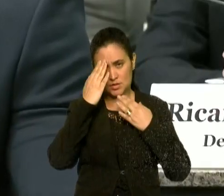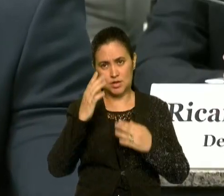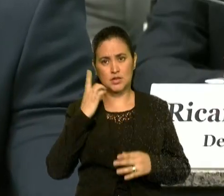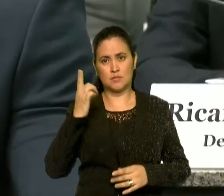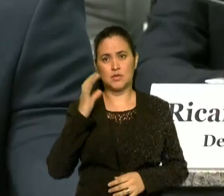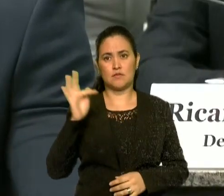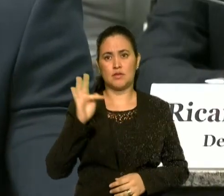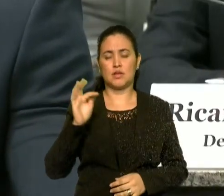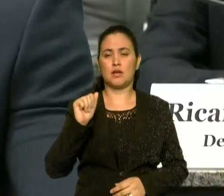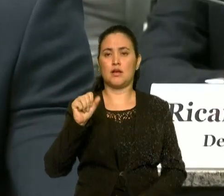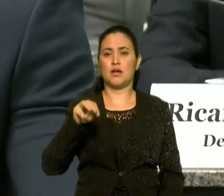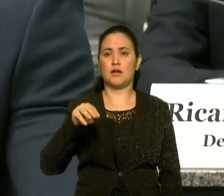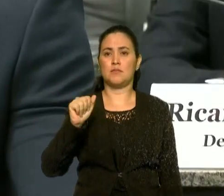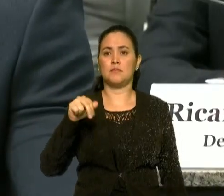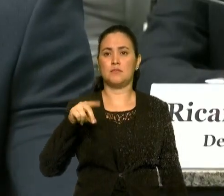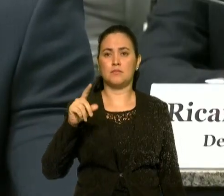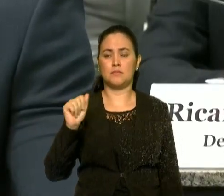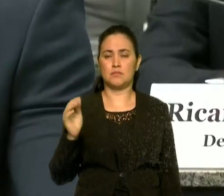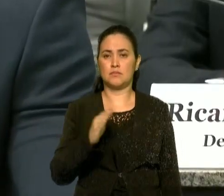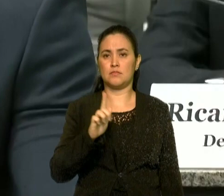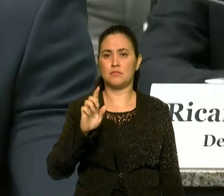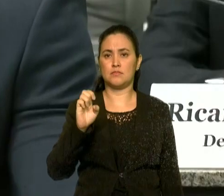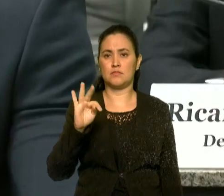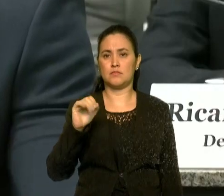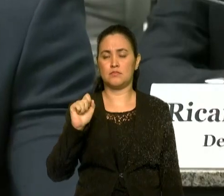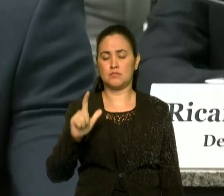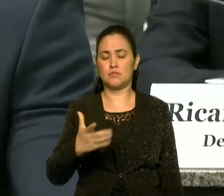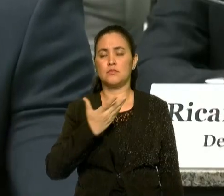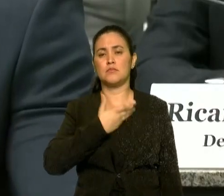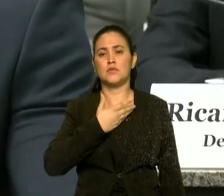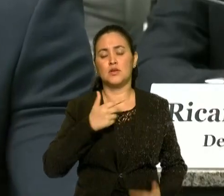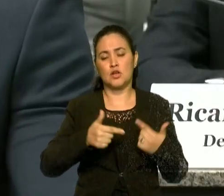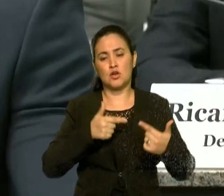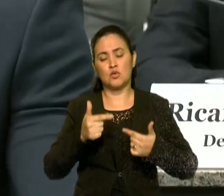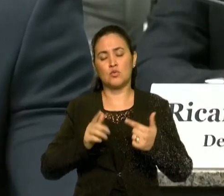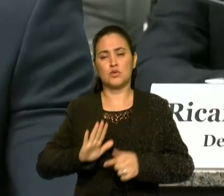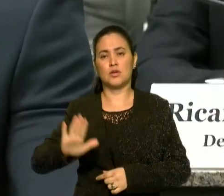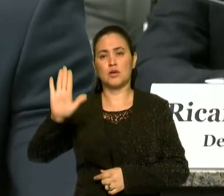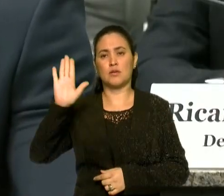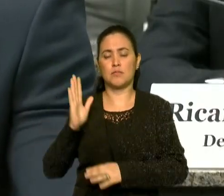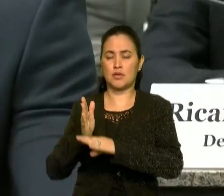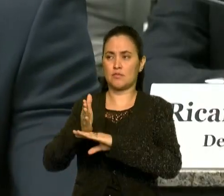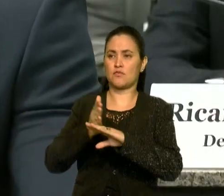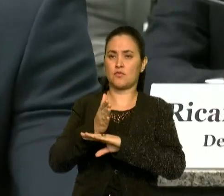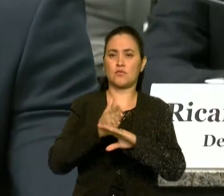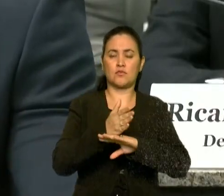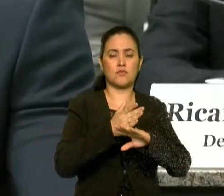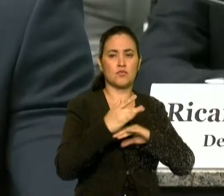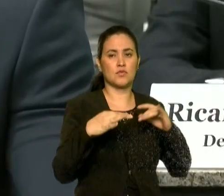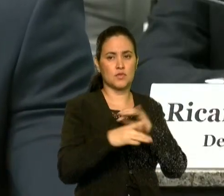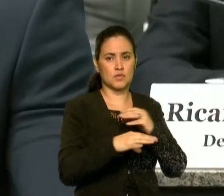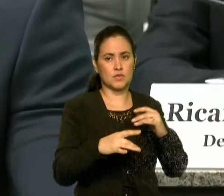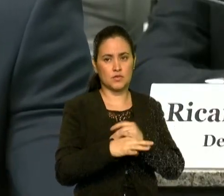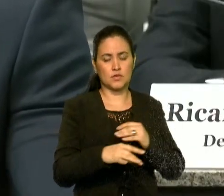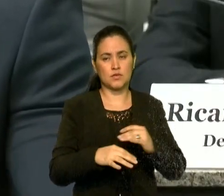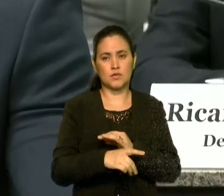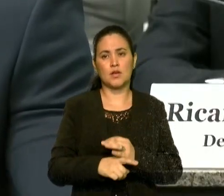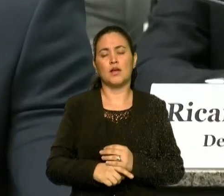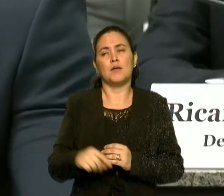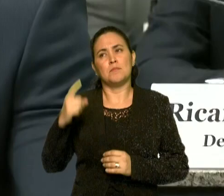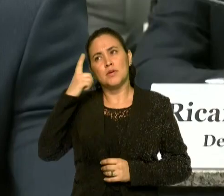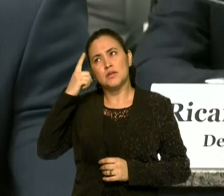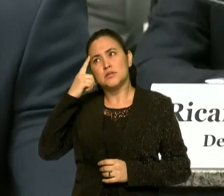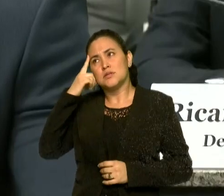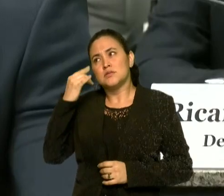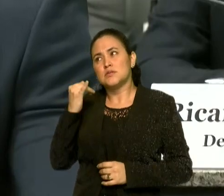Gentil, essa parceira de luta, de campanha, a qual percorremos várias cidades do estado do Maranhão juntos, indagando e pensando que um dia seríamos deputados.